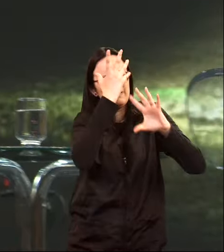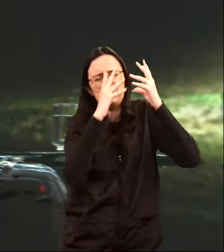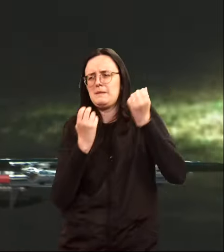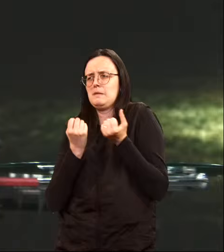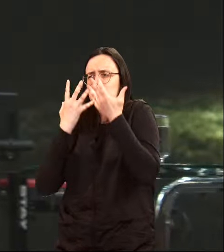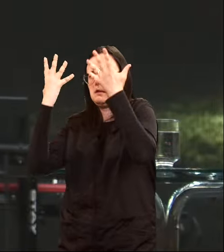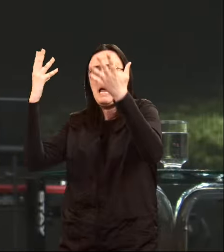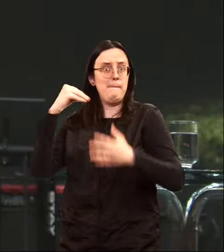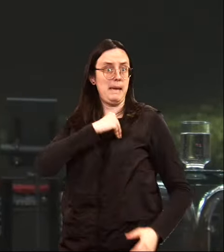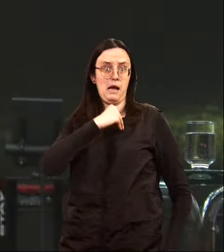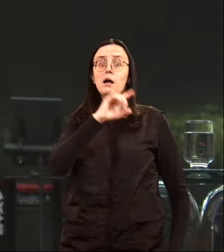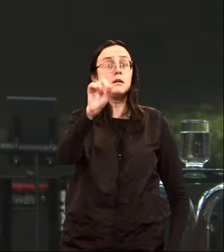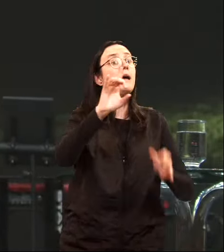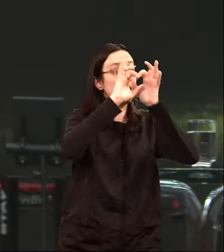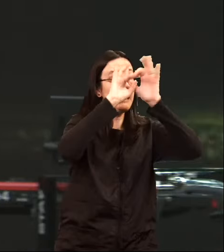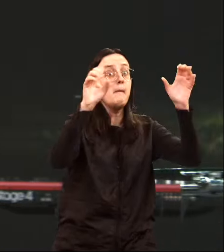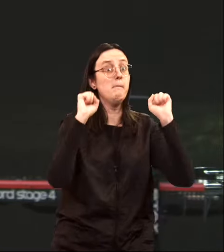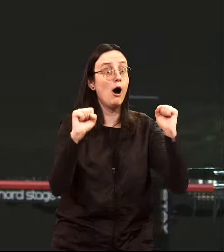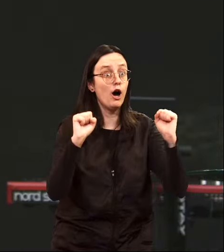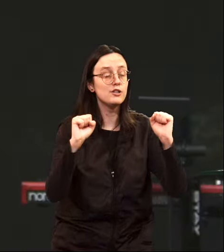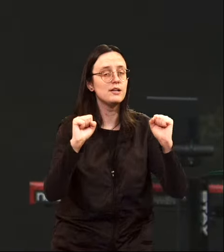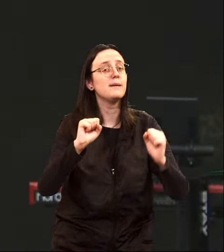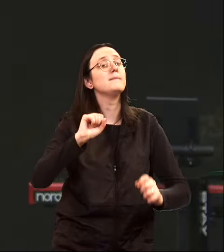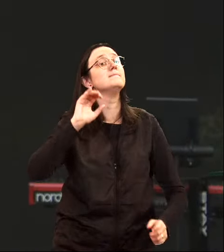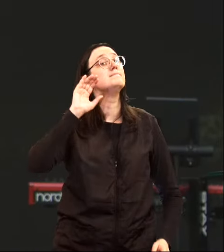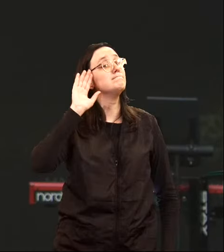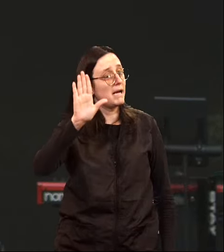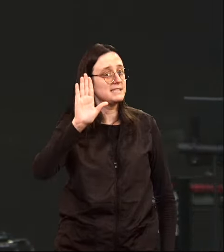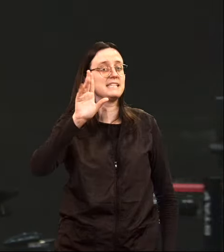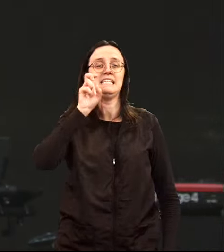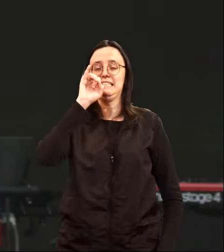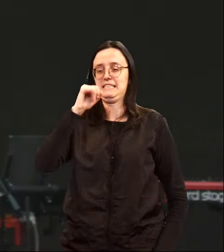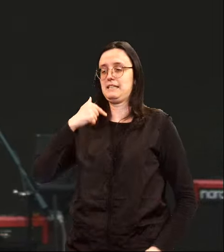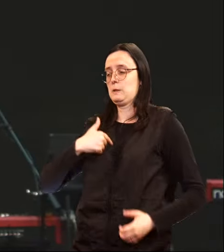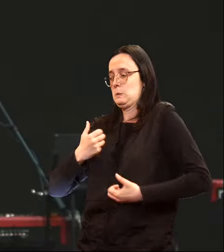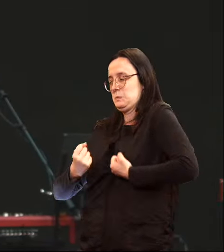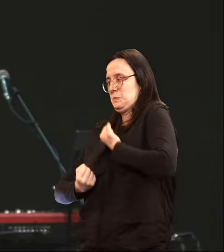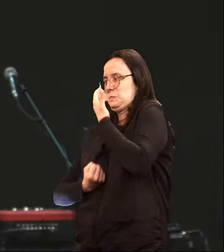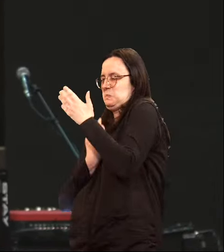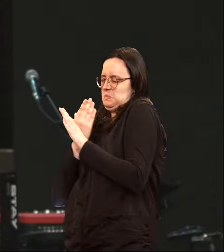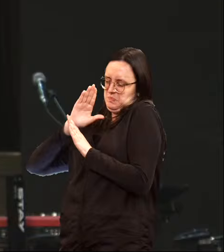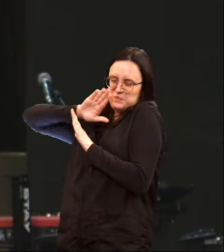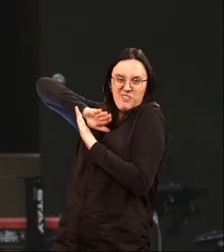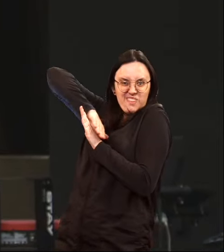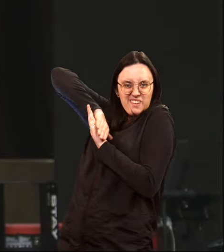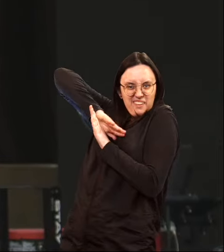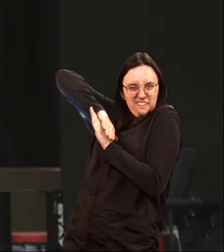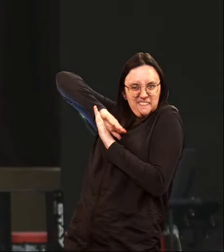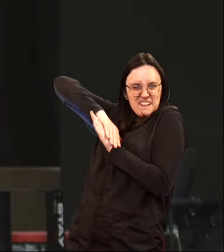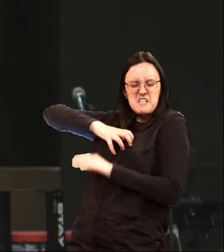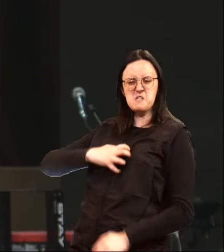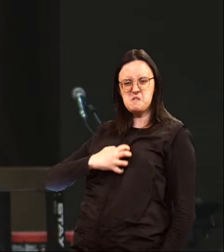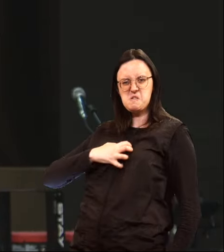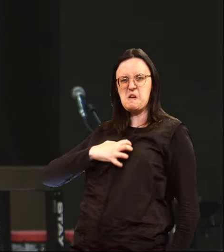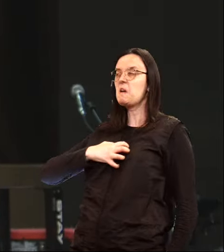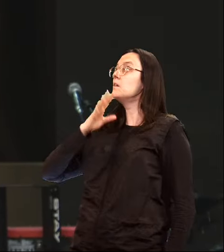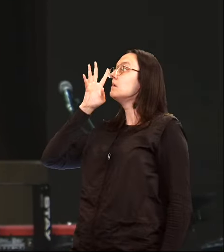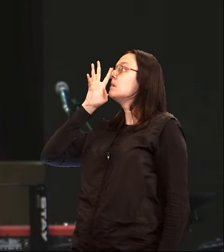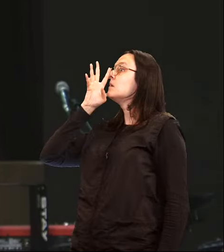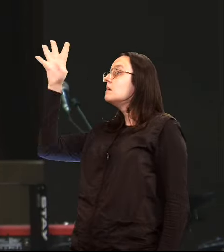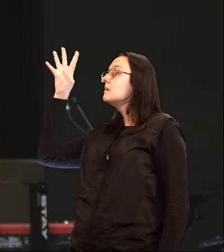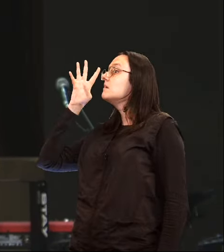Senhor, não é pecado. Mas quando ela vem como uma